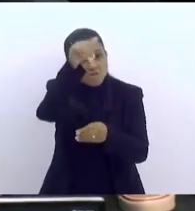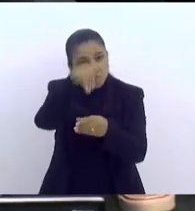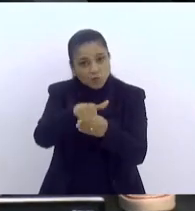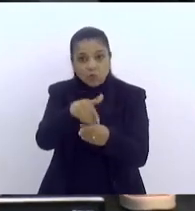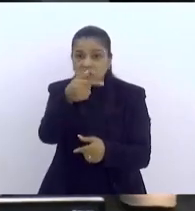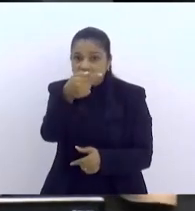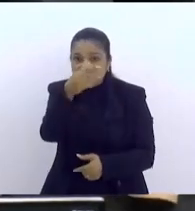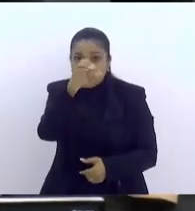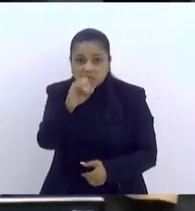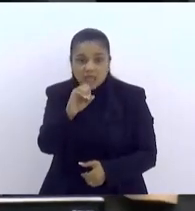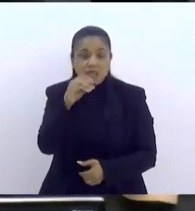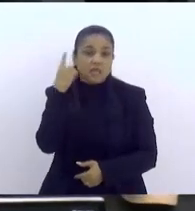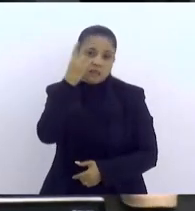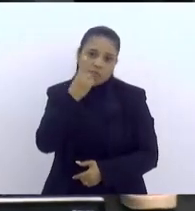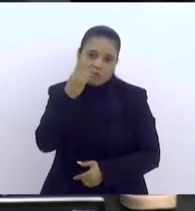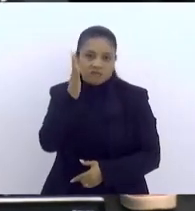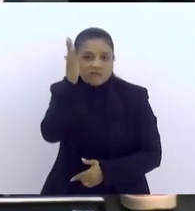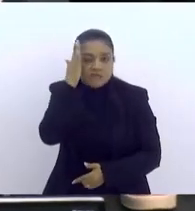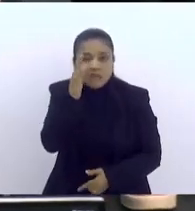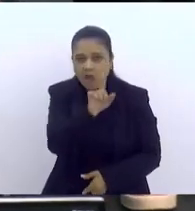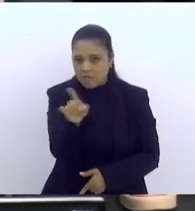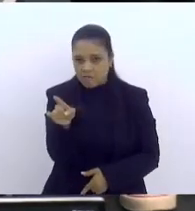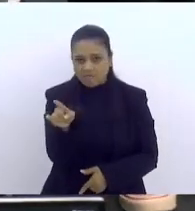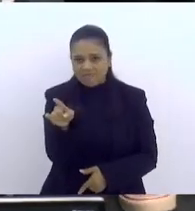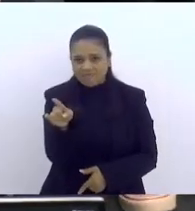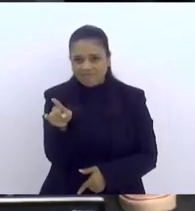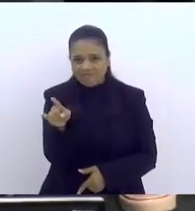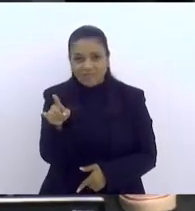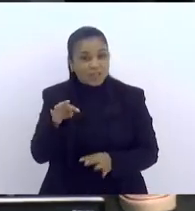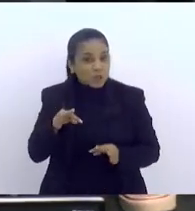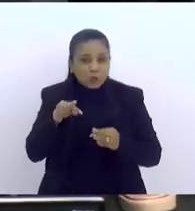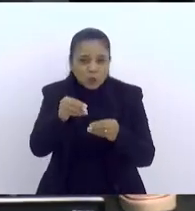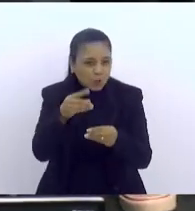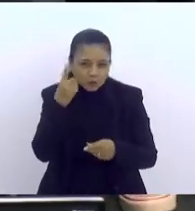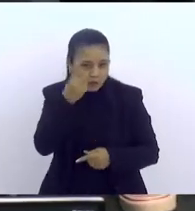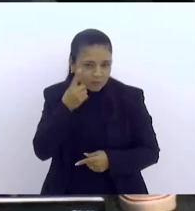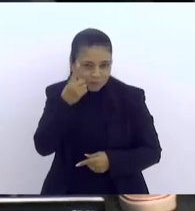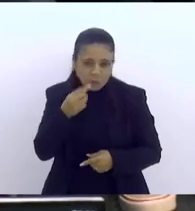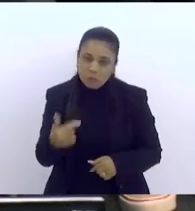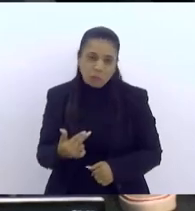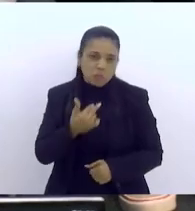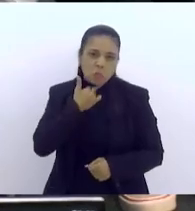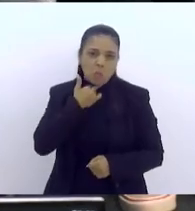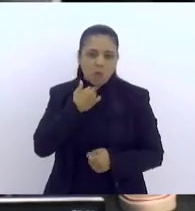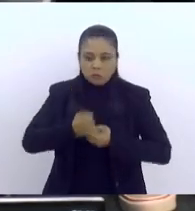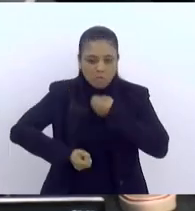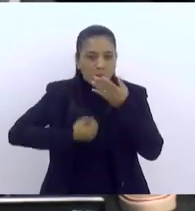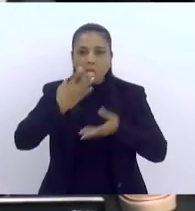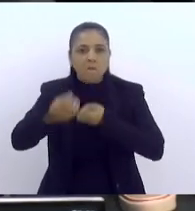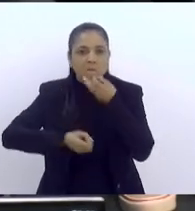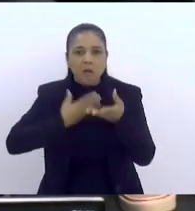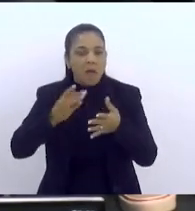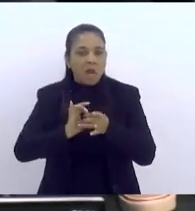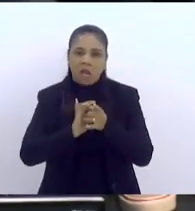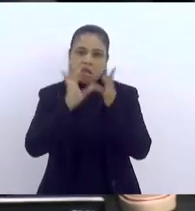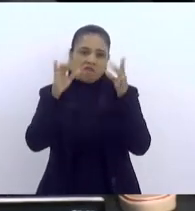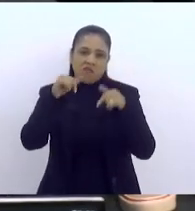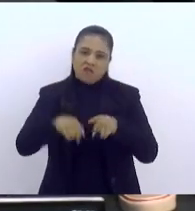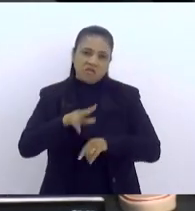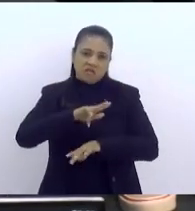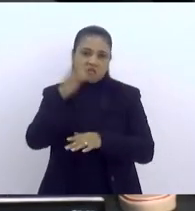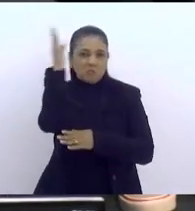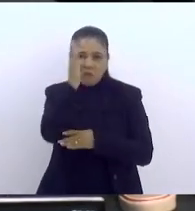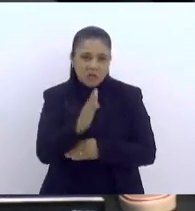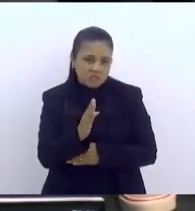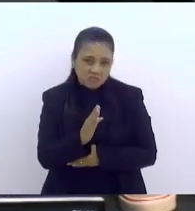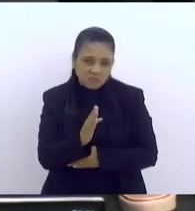70 deputados, saibam disso. Nem todos os deputados podem se manifestar livremente neste